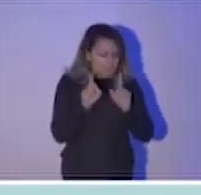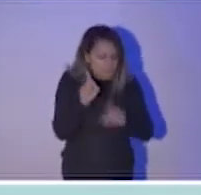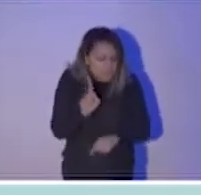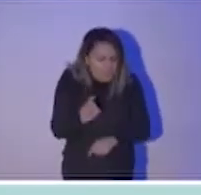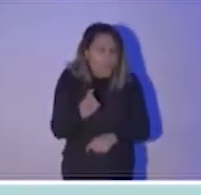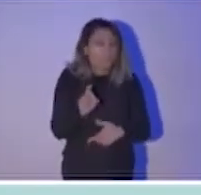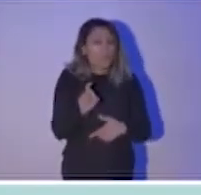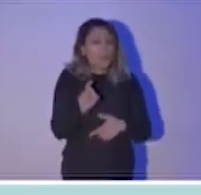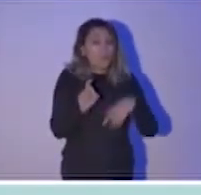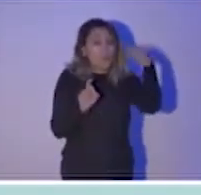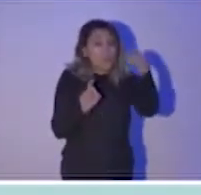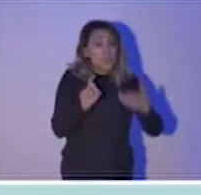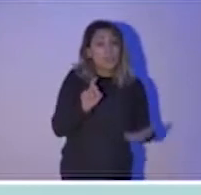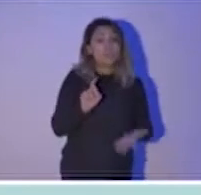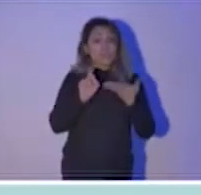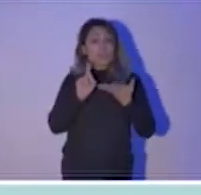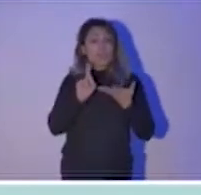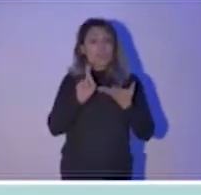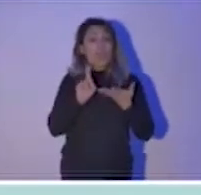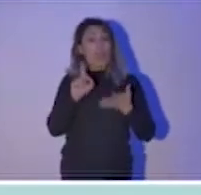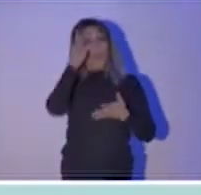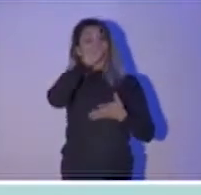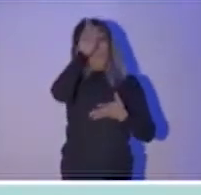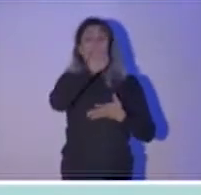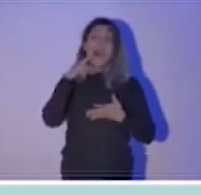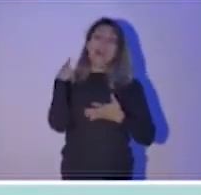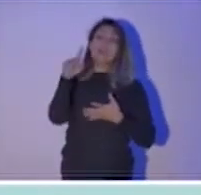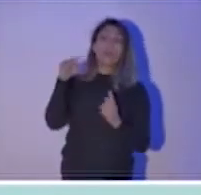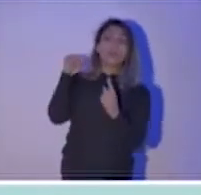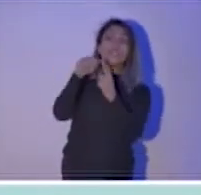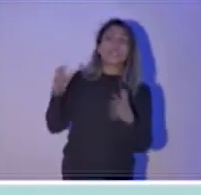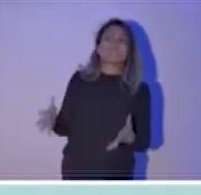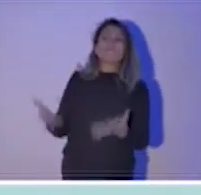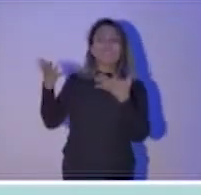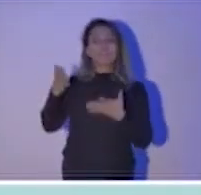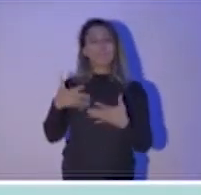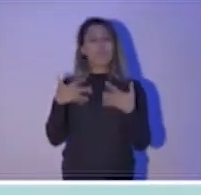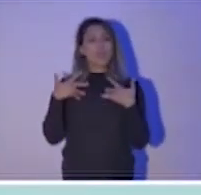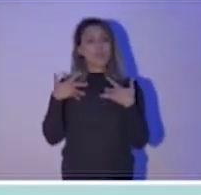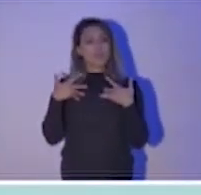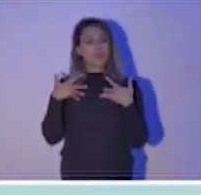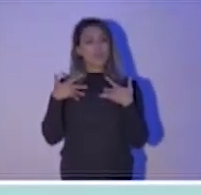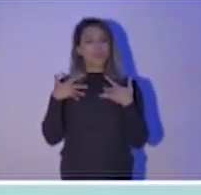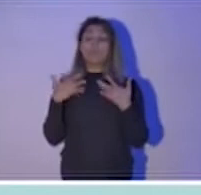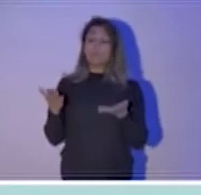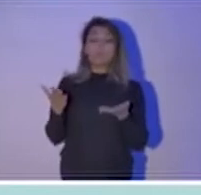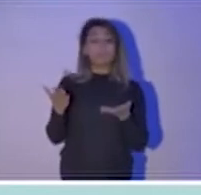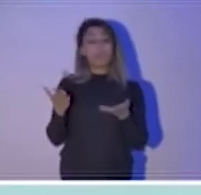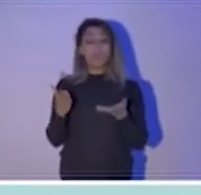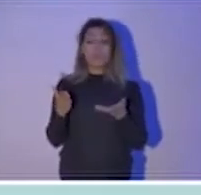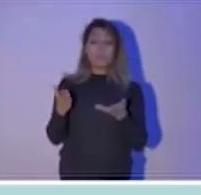de qual é o projeto. O projeto é inspirar a gente, é formar a gente melhor. Não tem ninguém melhor que o